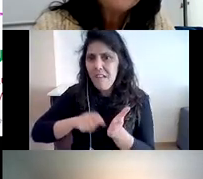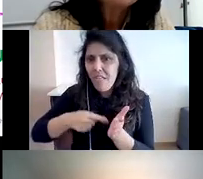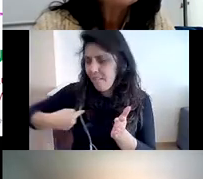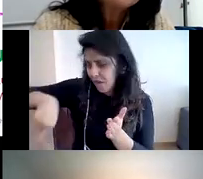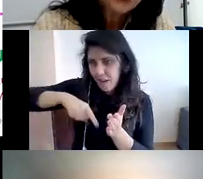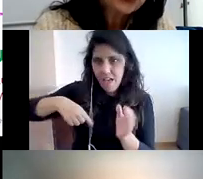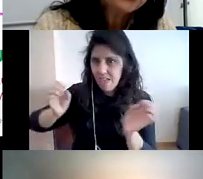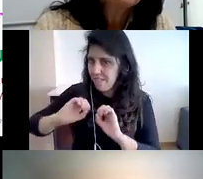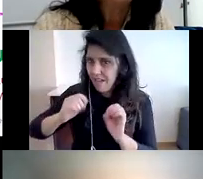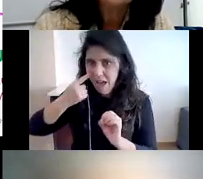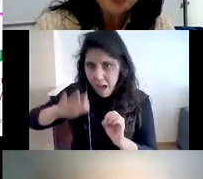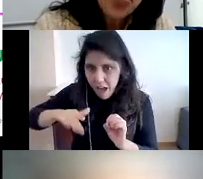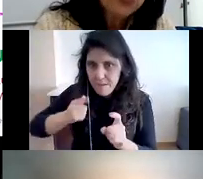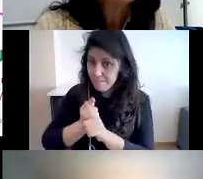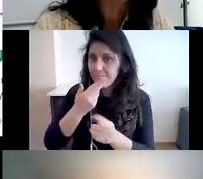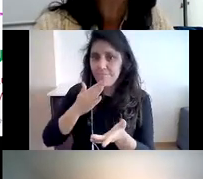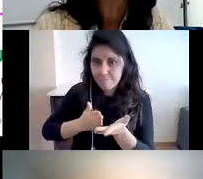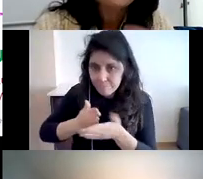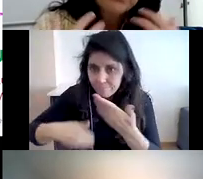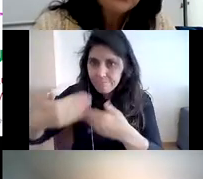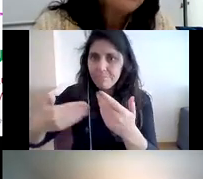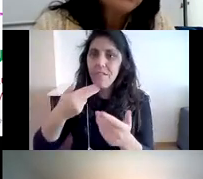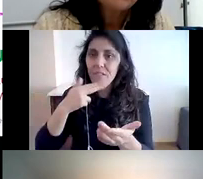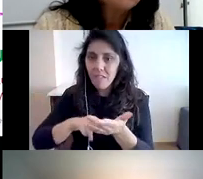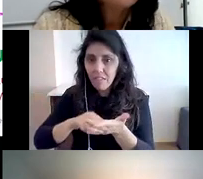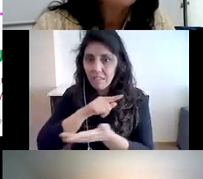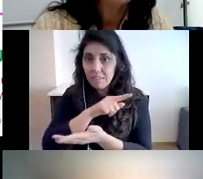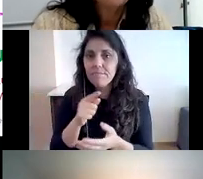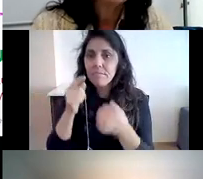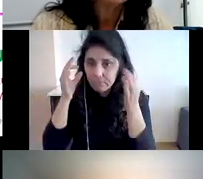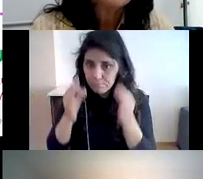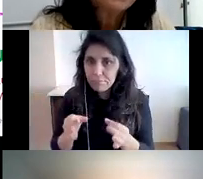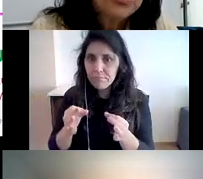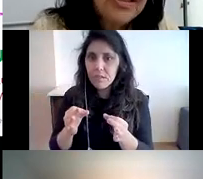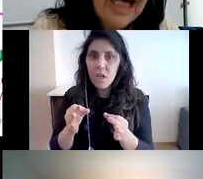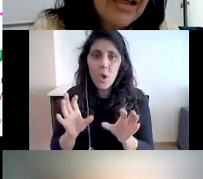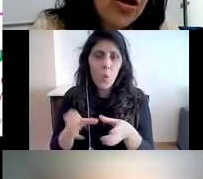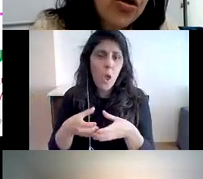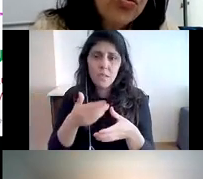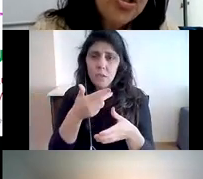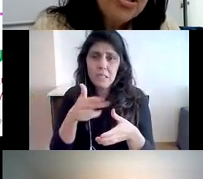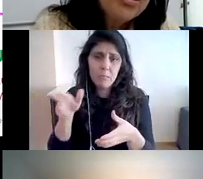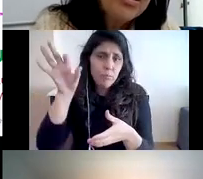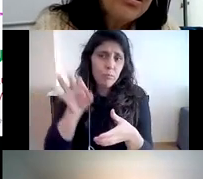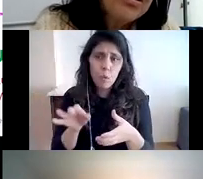na verdade, constituem e coincidem quase na sua totalidade